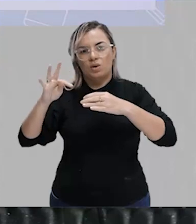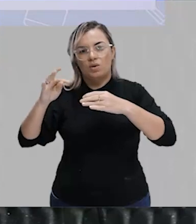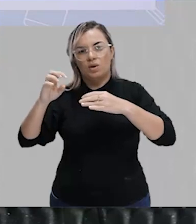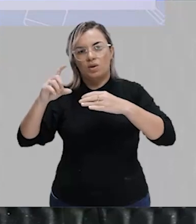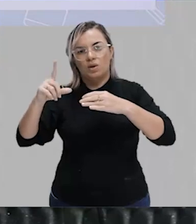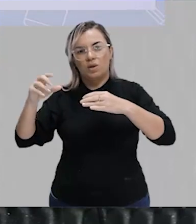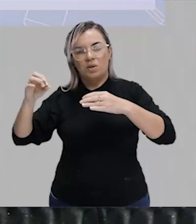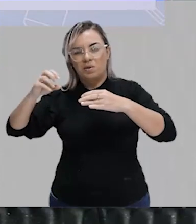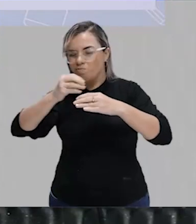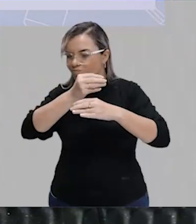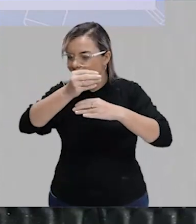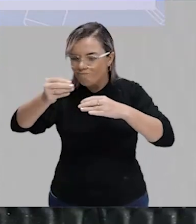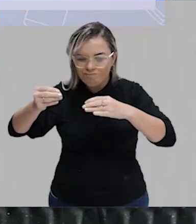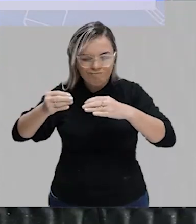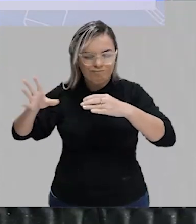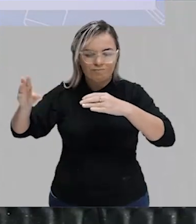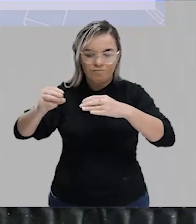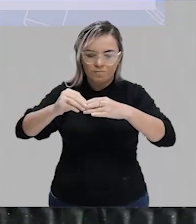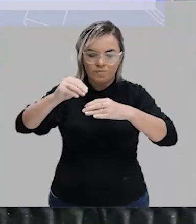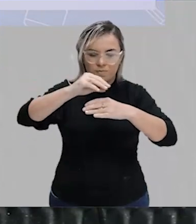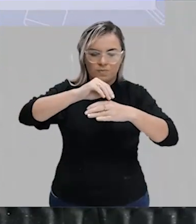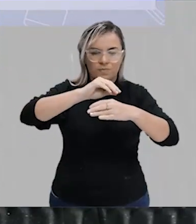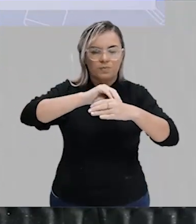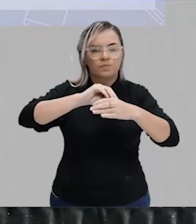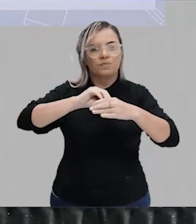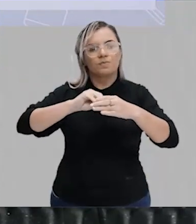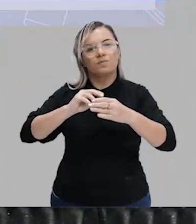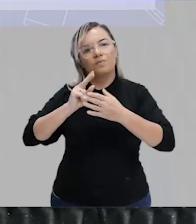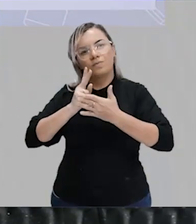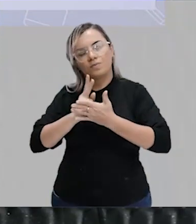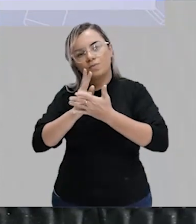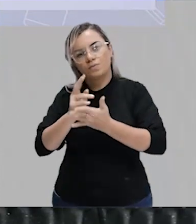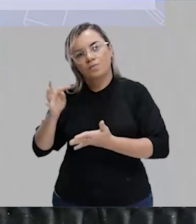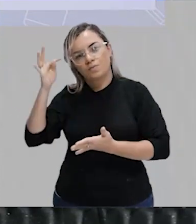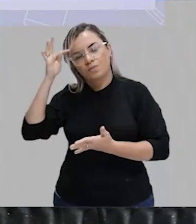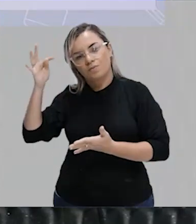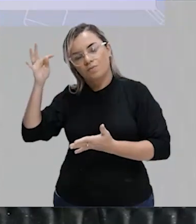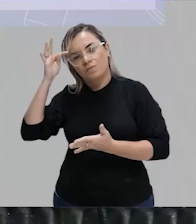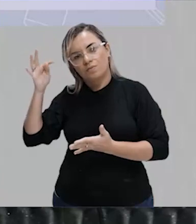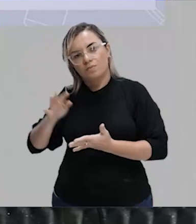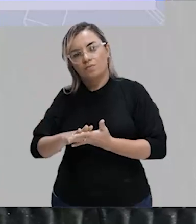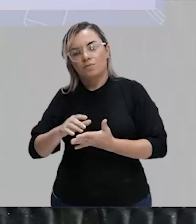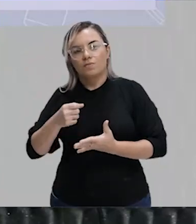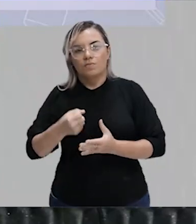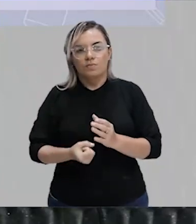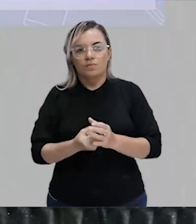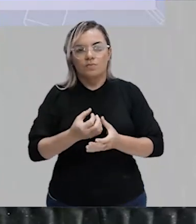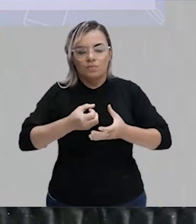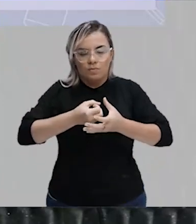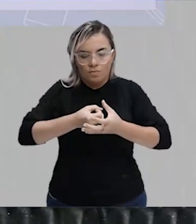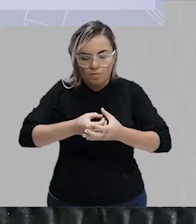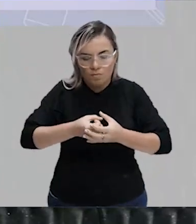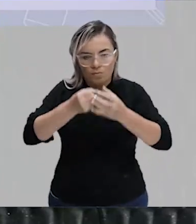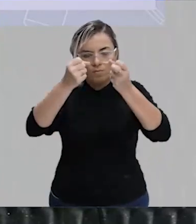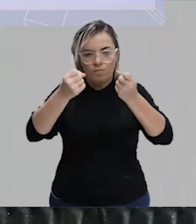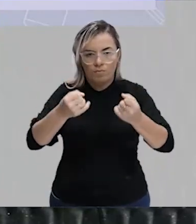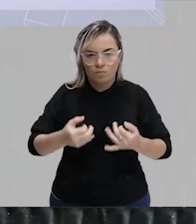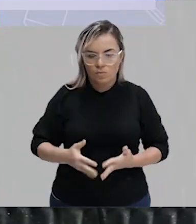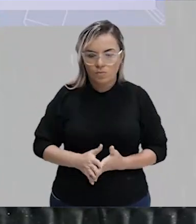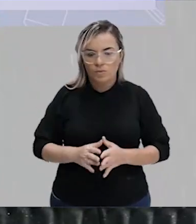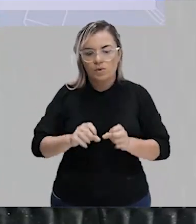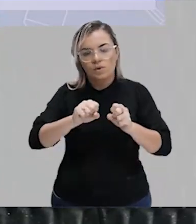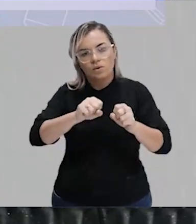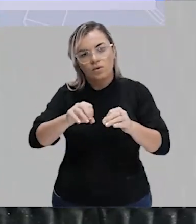tá certo? Durante as aulas teóricas de embriologia, eu expliquei para vocês que quanto